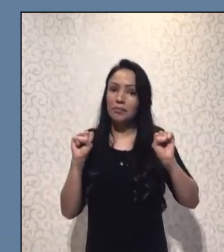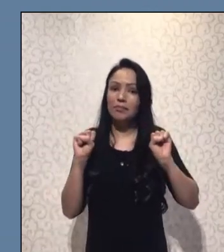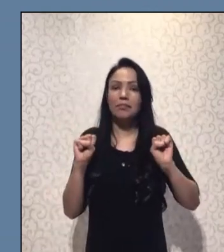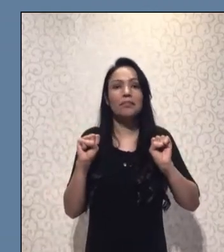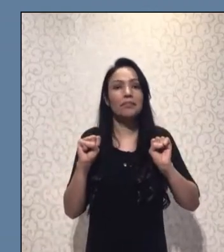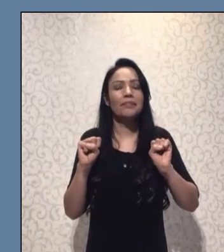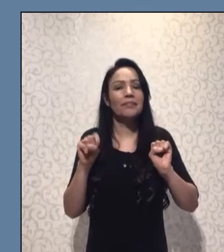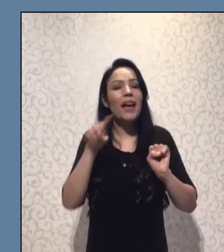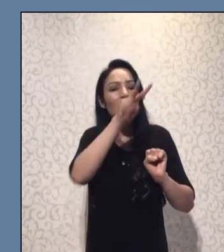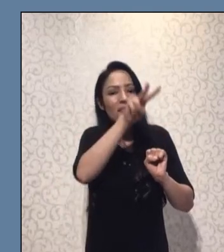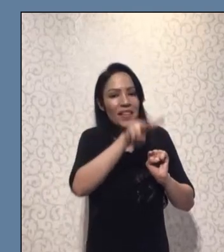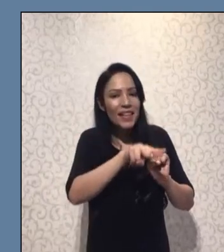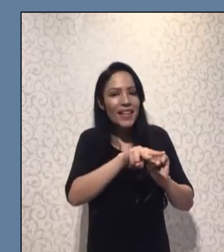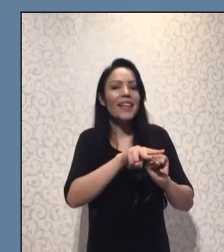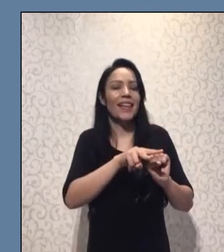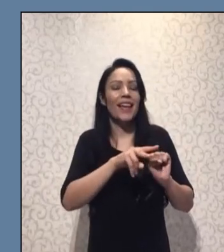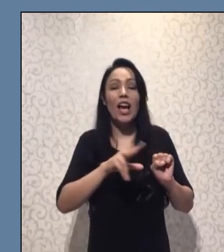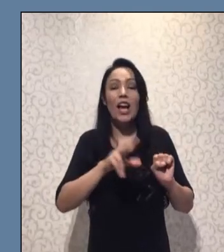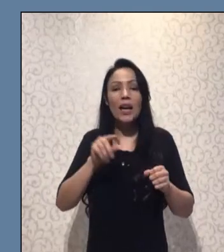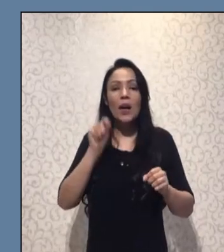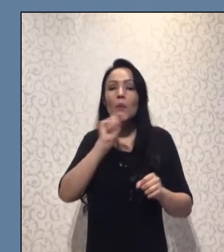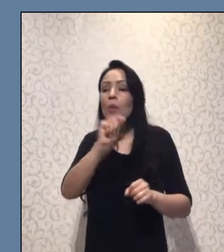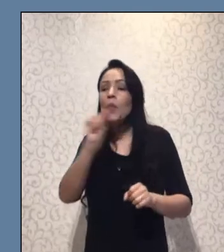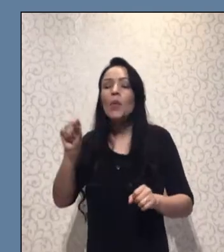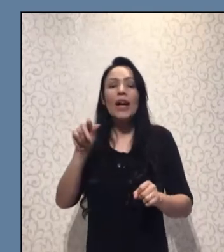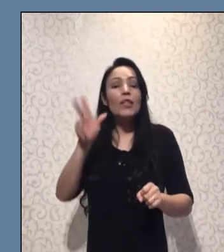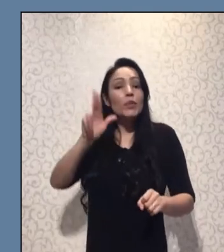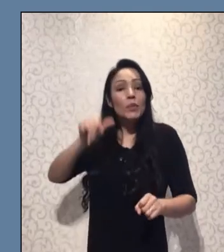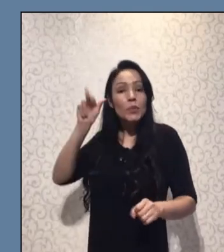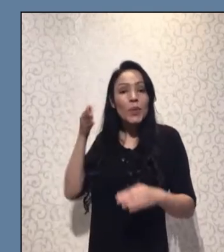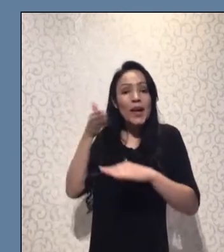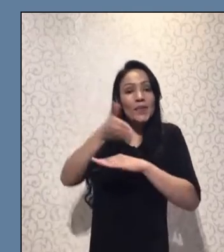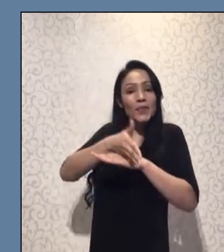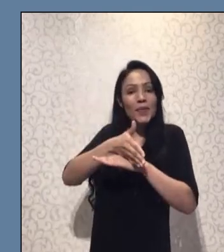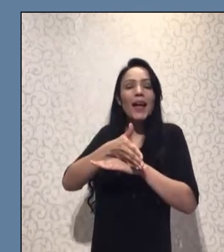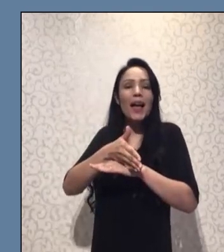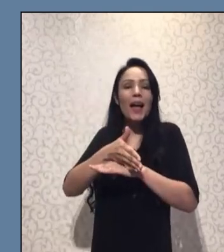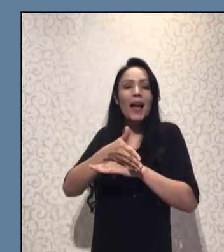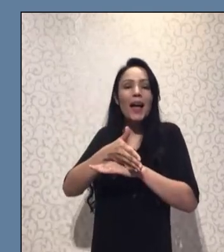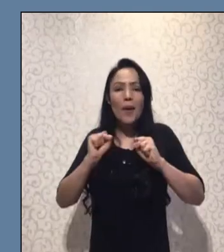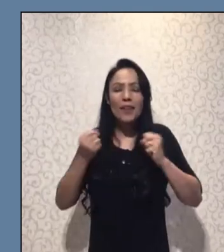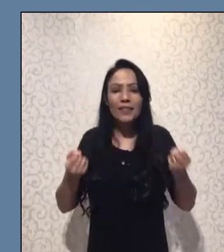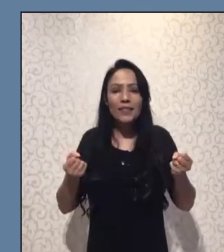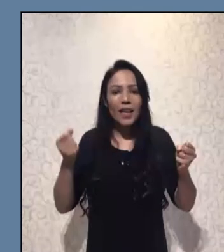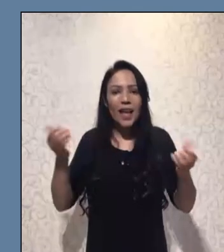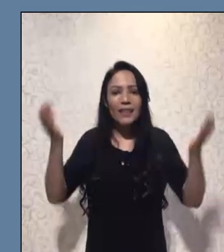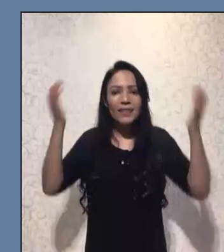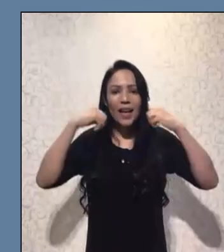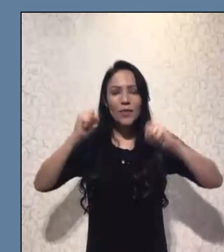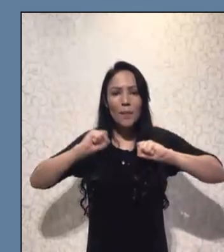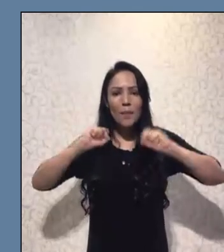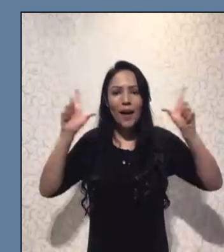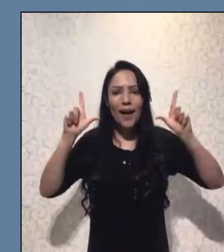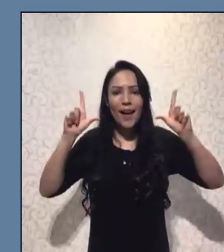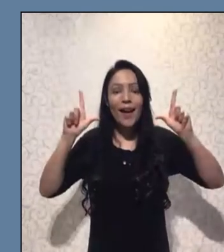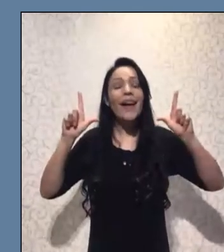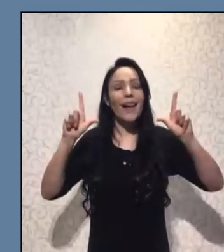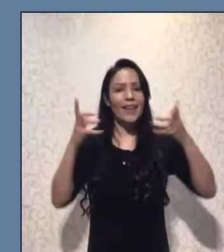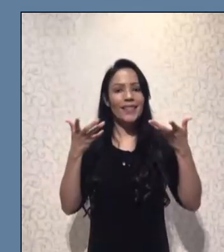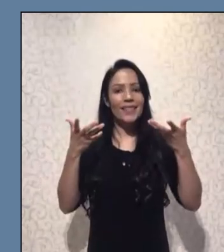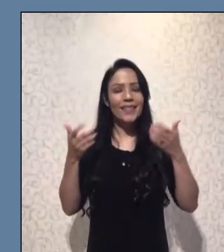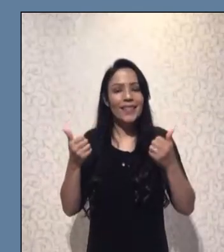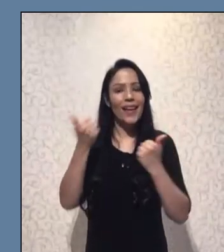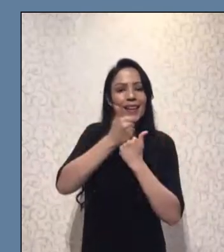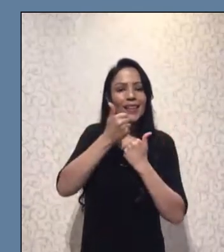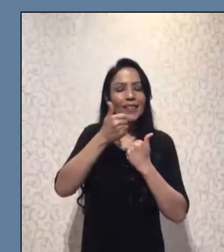nunca foi, seja despertado por isso, porque, de fato, a vivência no museu ela é insubstituível, né?